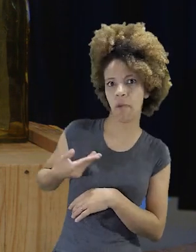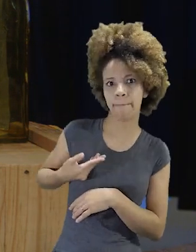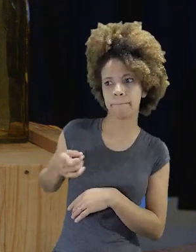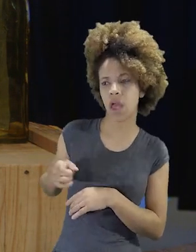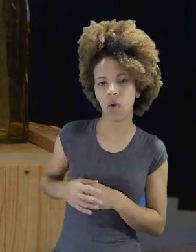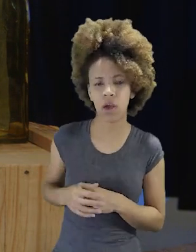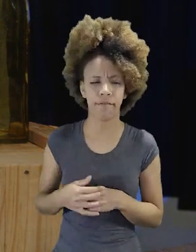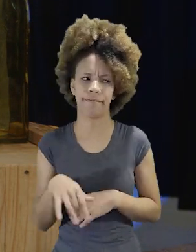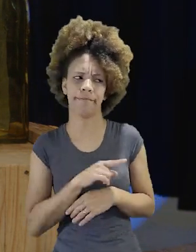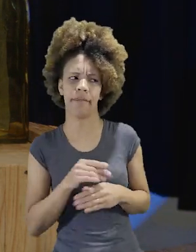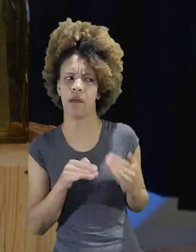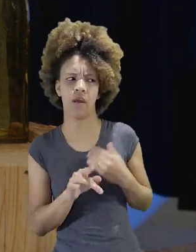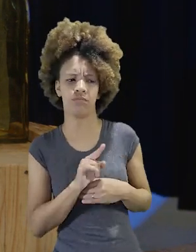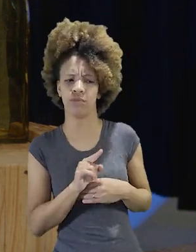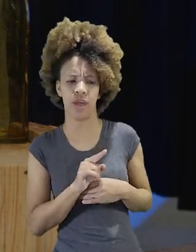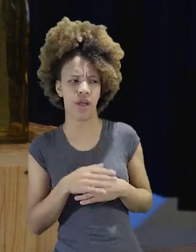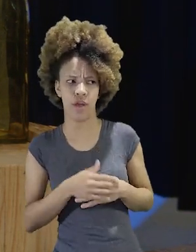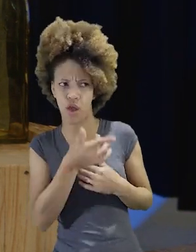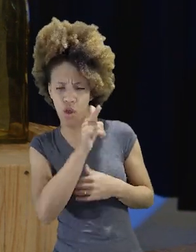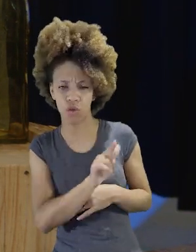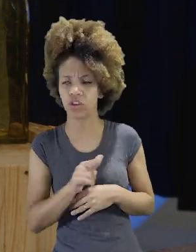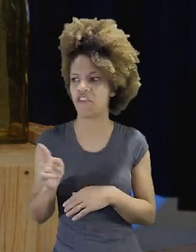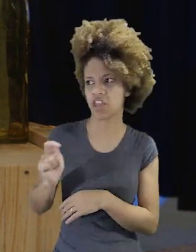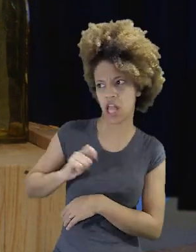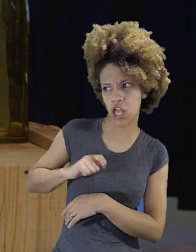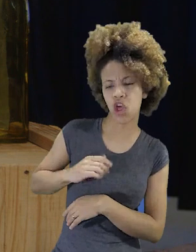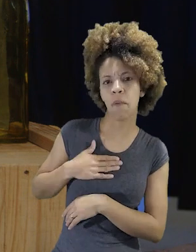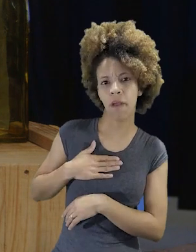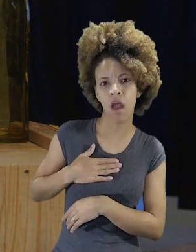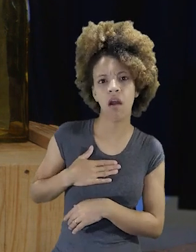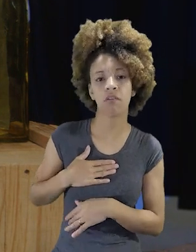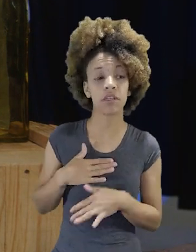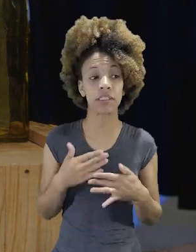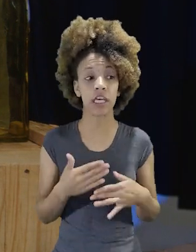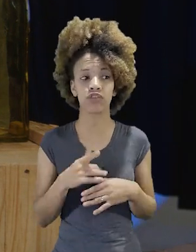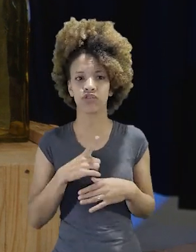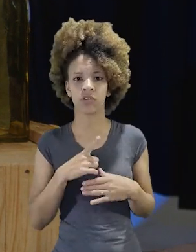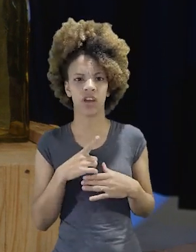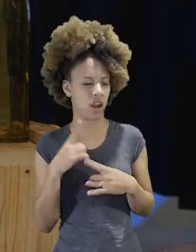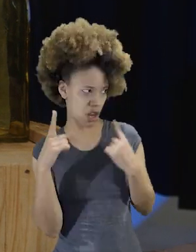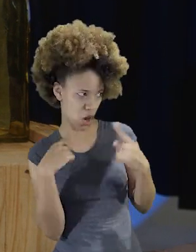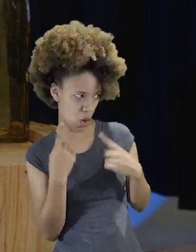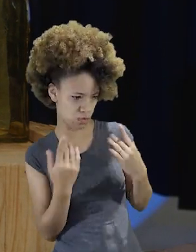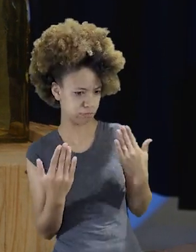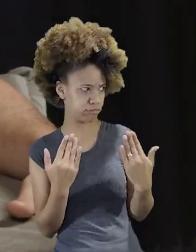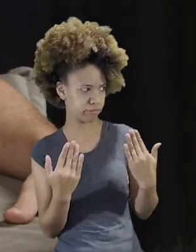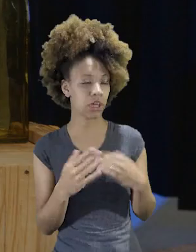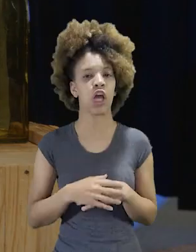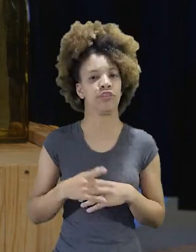o malucou para mim tá ligado ele falou não não fui eu gente não tem nada a ver com isso falei não vocês armaram para mim o tio paca é um cara que ele